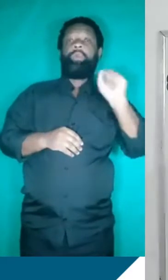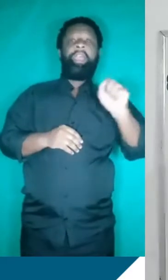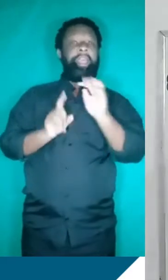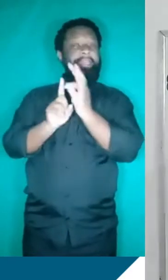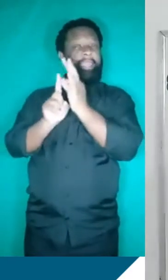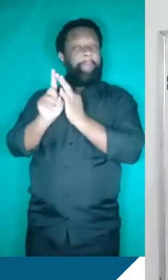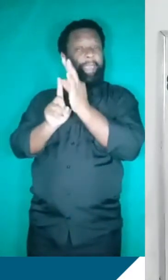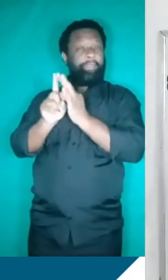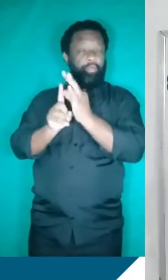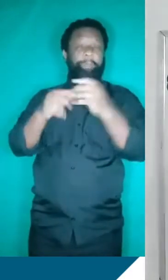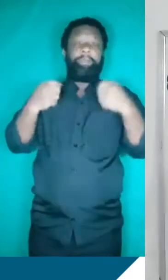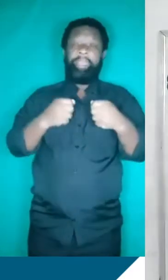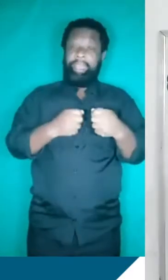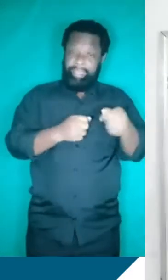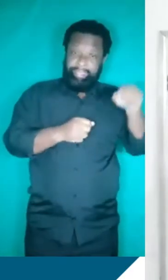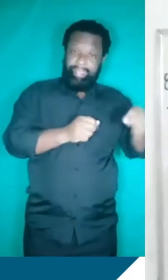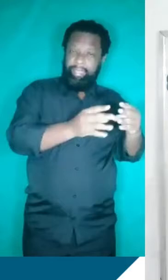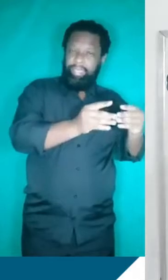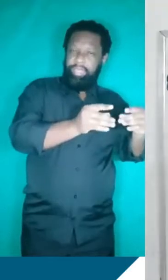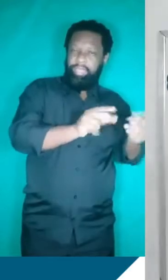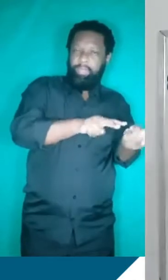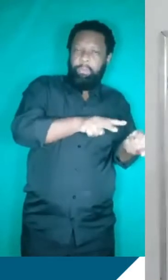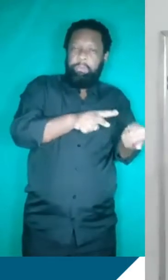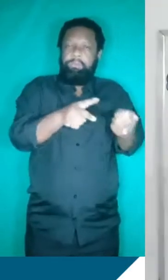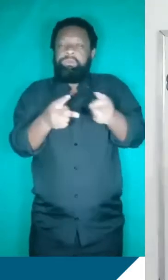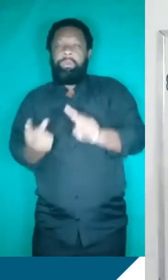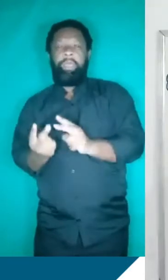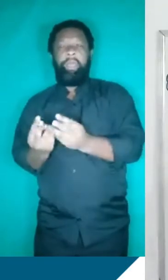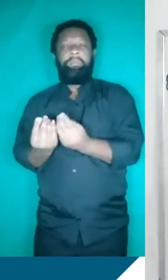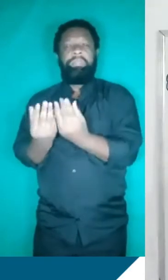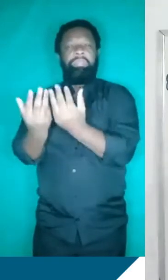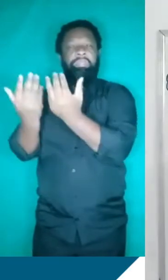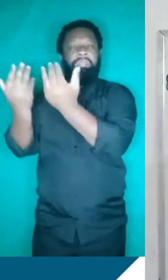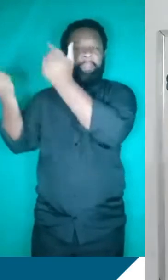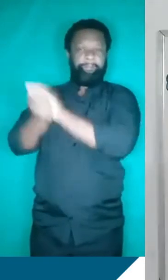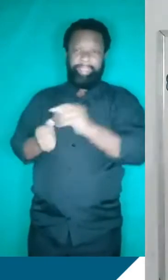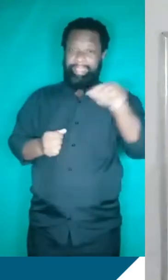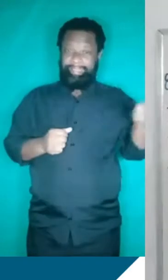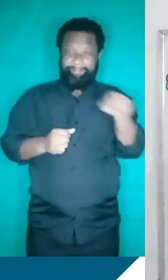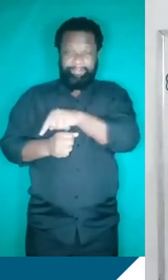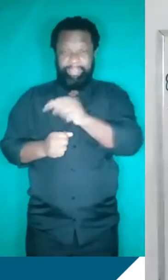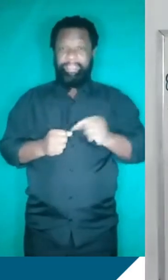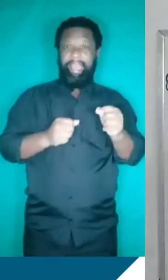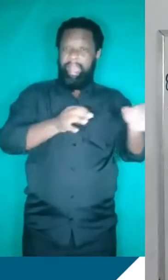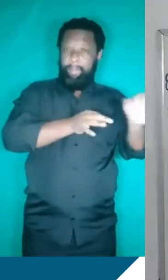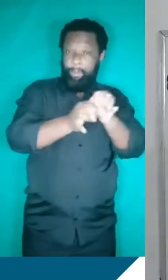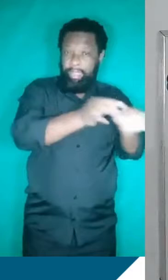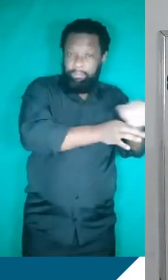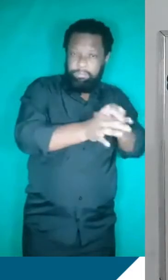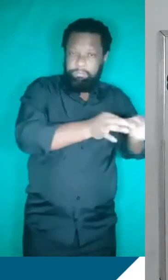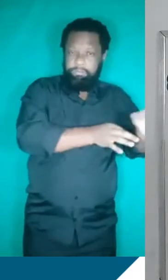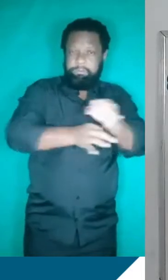temperatura necessária para passar uma substância do estado líquido para o estado gasoso. E nessa passagem, as moléculas se afastam e o grau de agitação